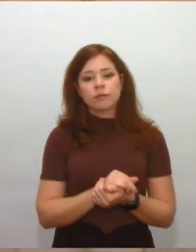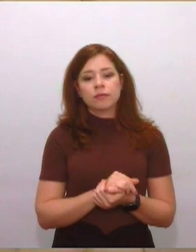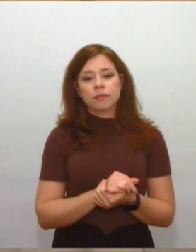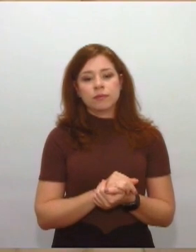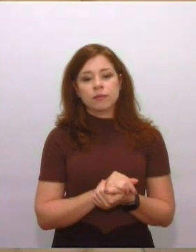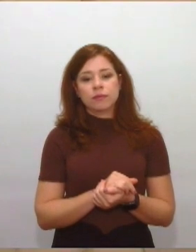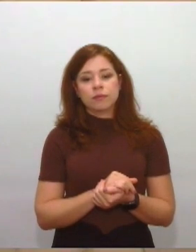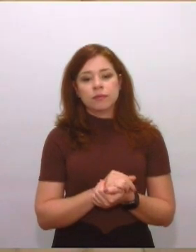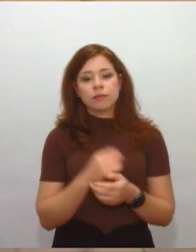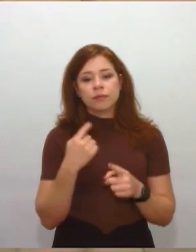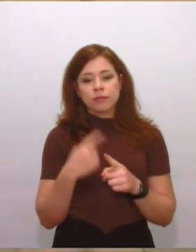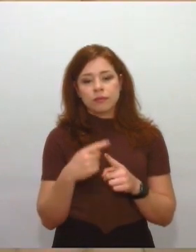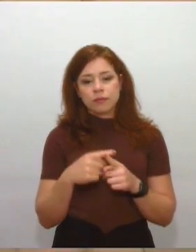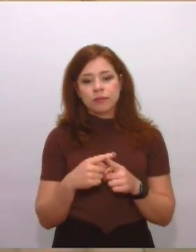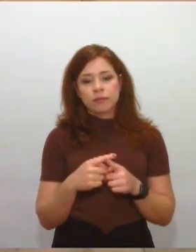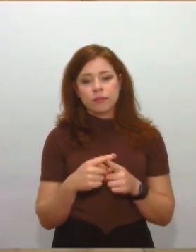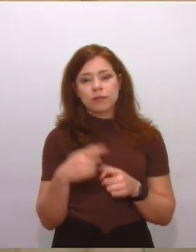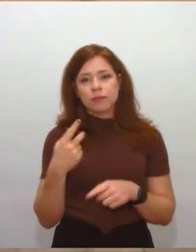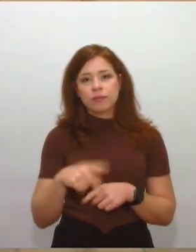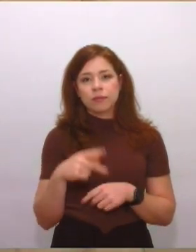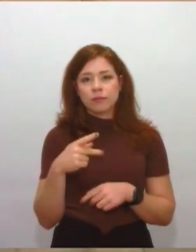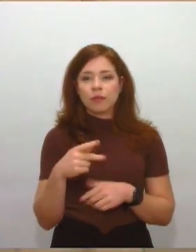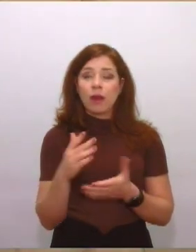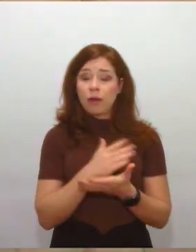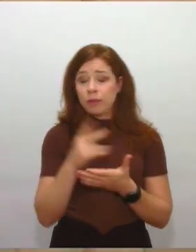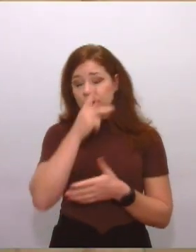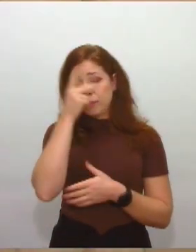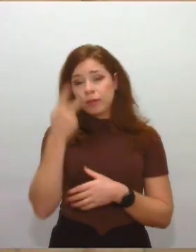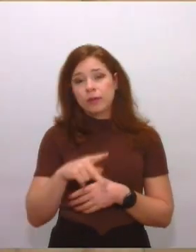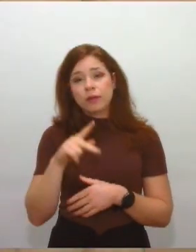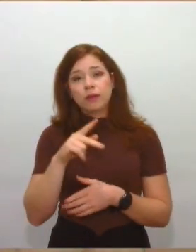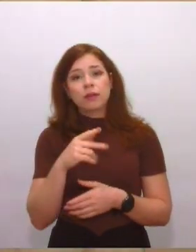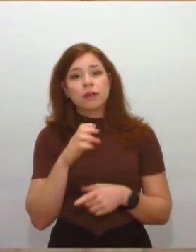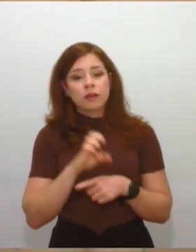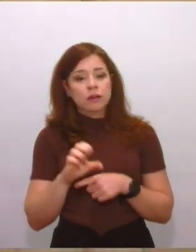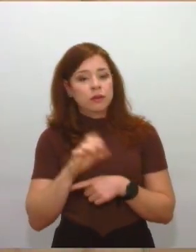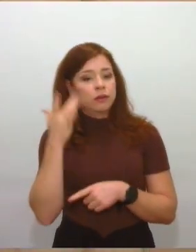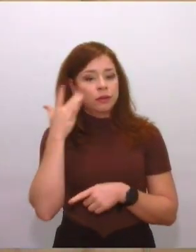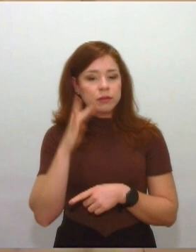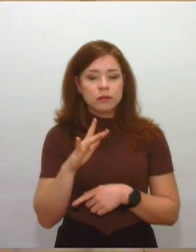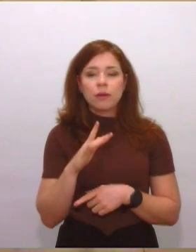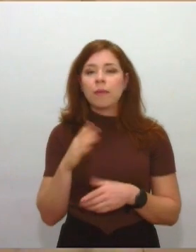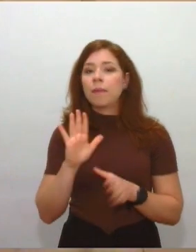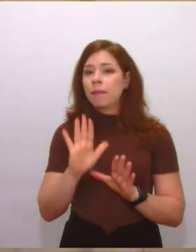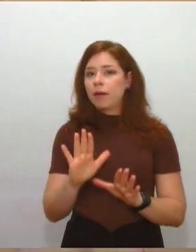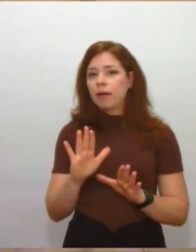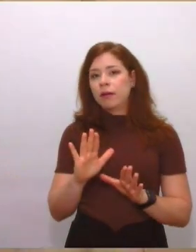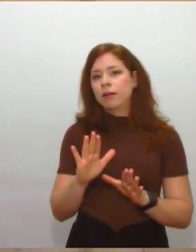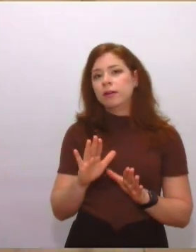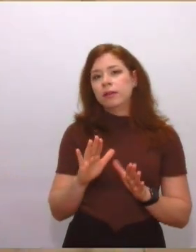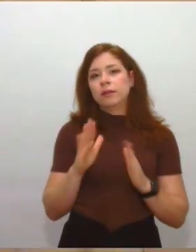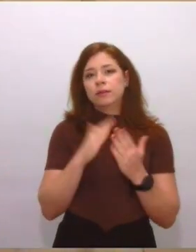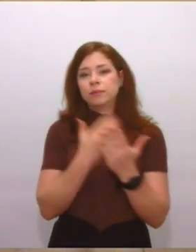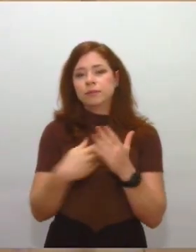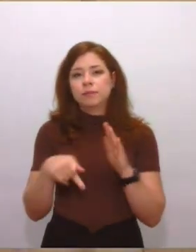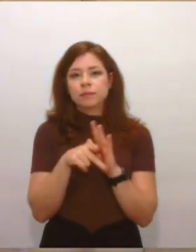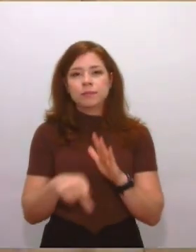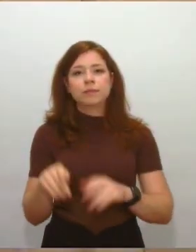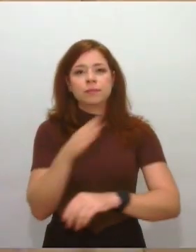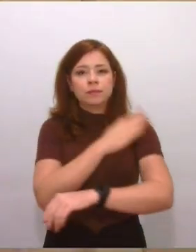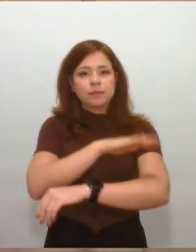parte do Estado não saiba. Ela é responsável pela introdução de vários instrumentos que hoje as fanfarras